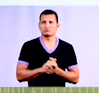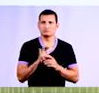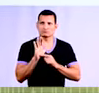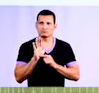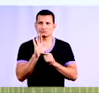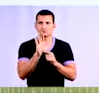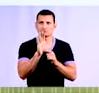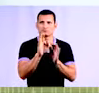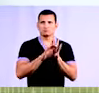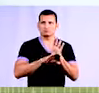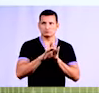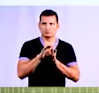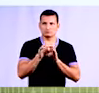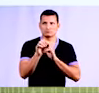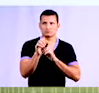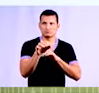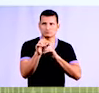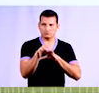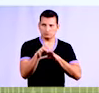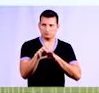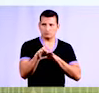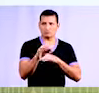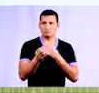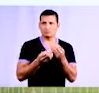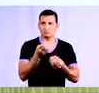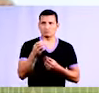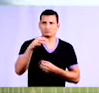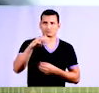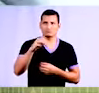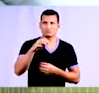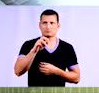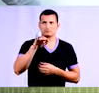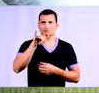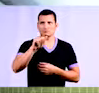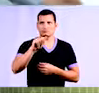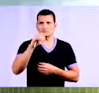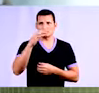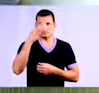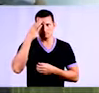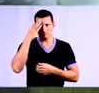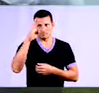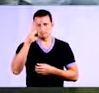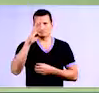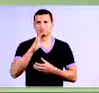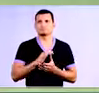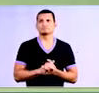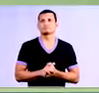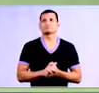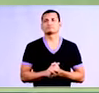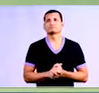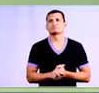te ensina, que te fala sobre a memória principal. Vem aqui comigo. A memória principal.